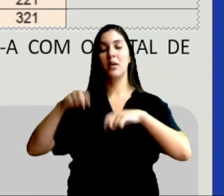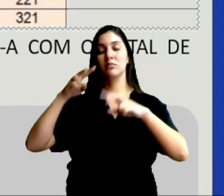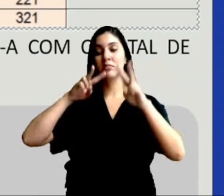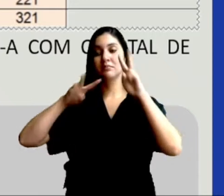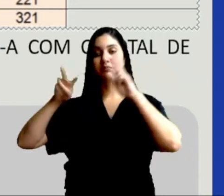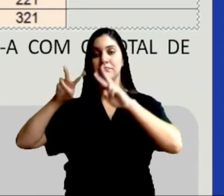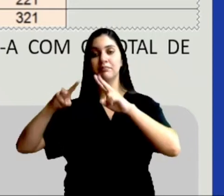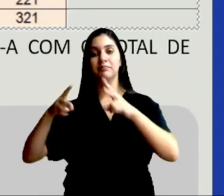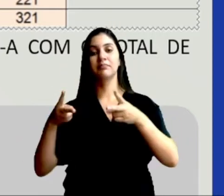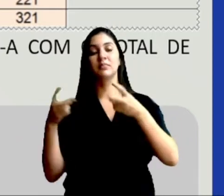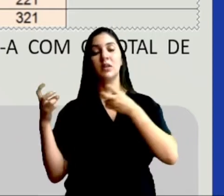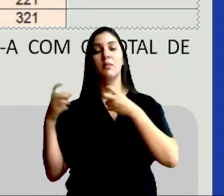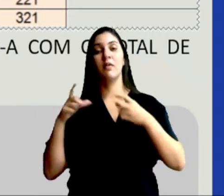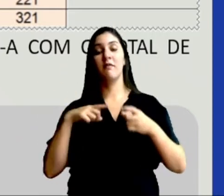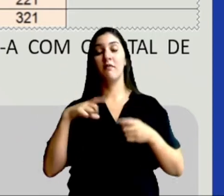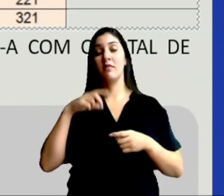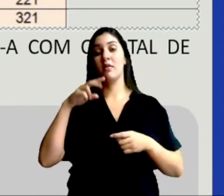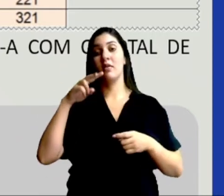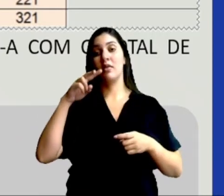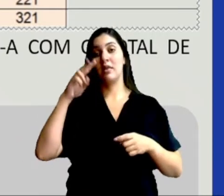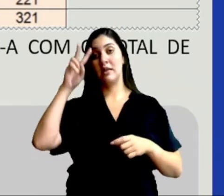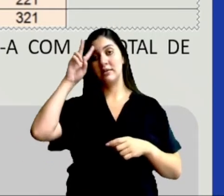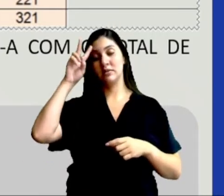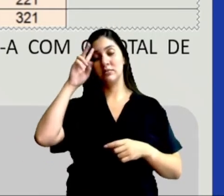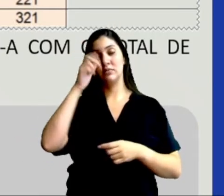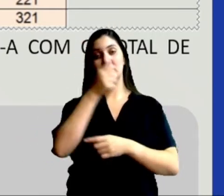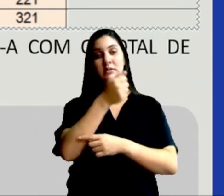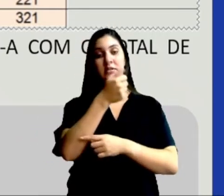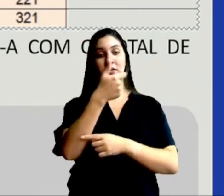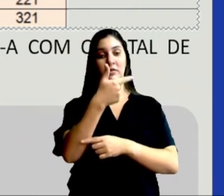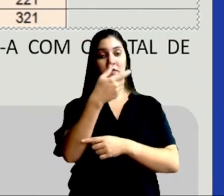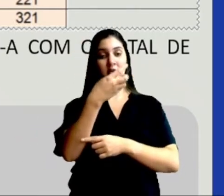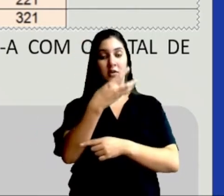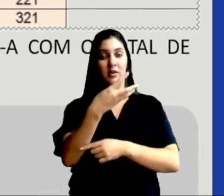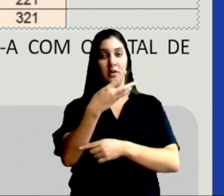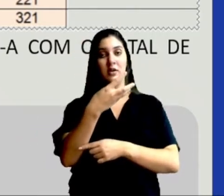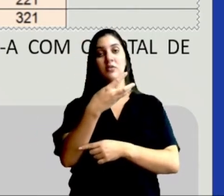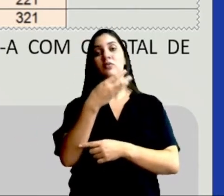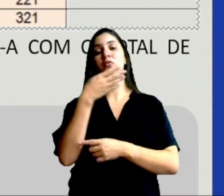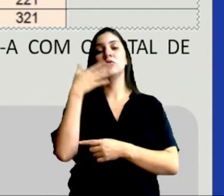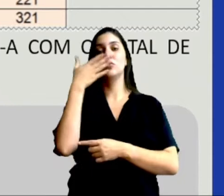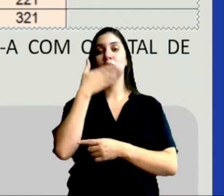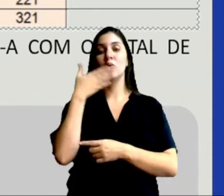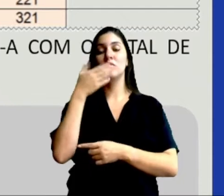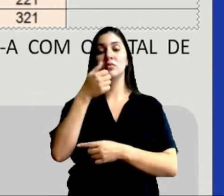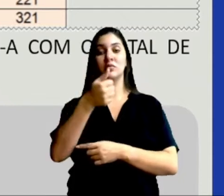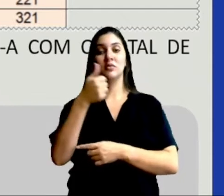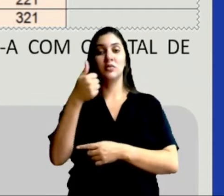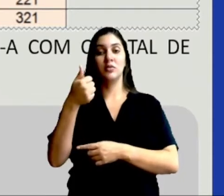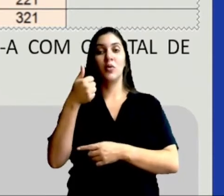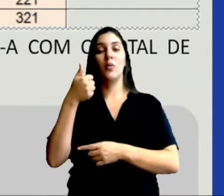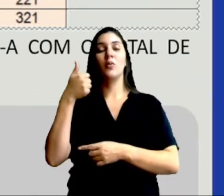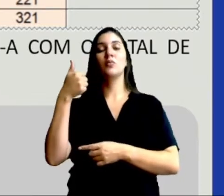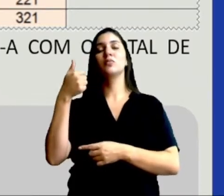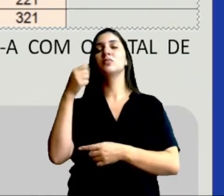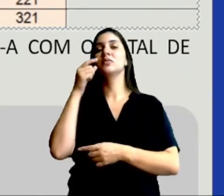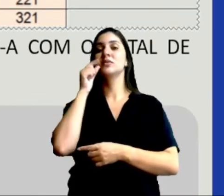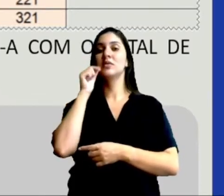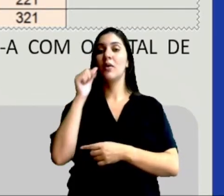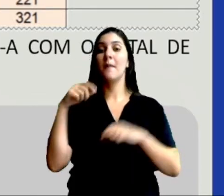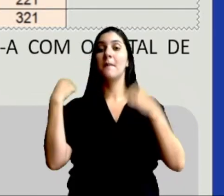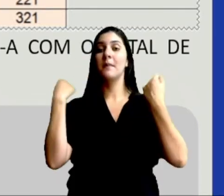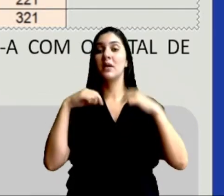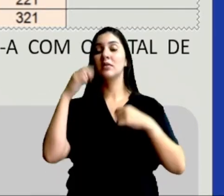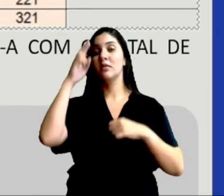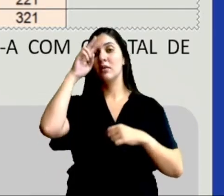perceber. Vejam que na segunda-feira eu tenho 123 doces e 111 salgados. O que é que eu preciso lembrar? Para